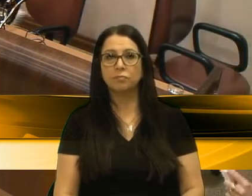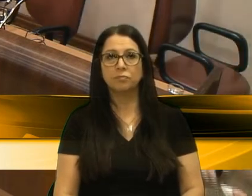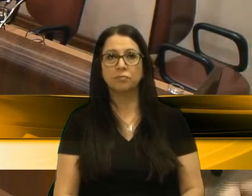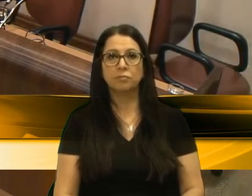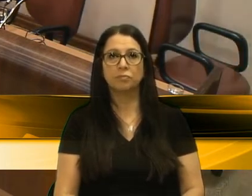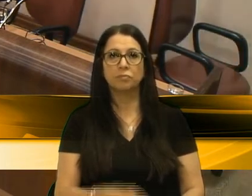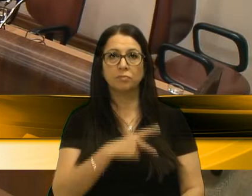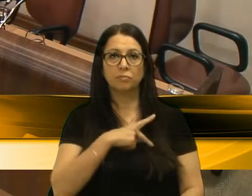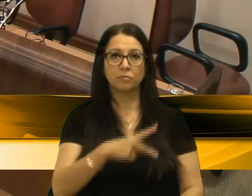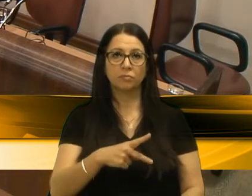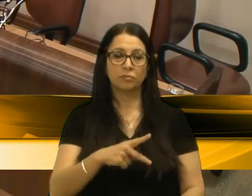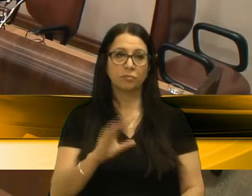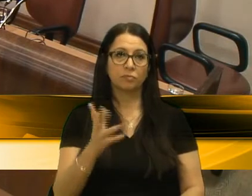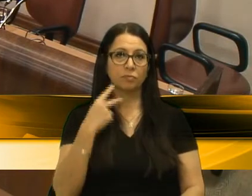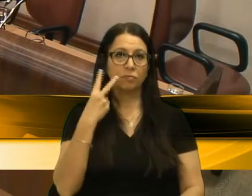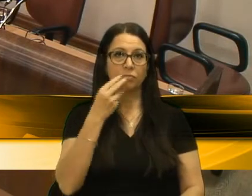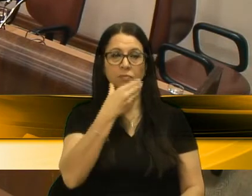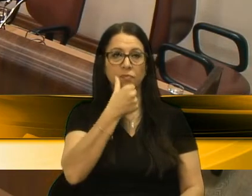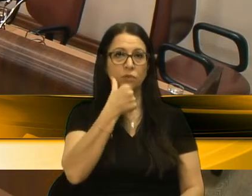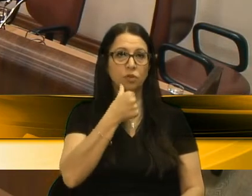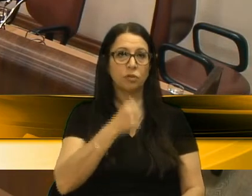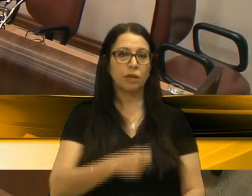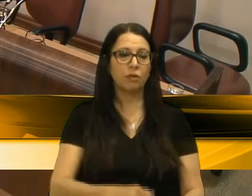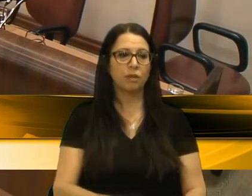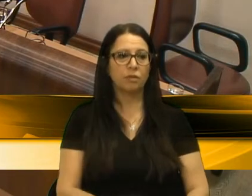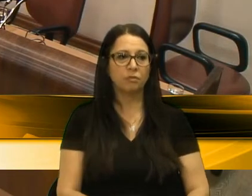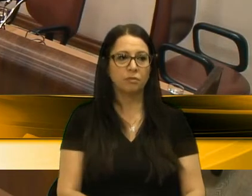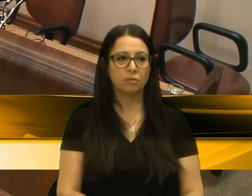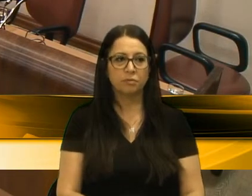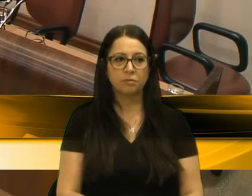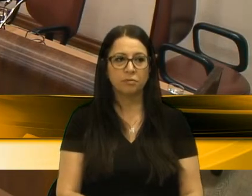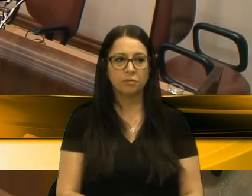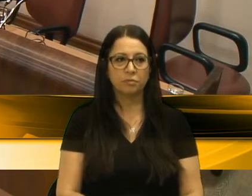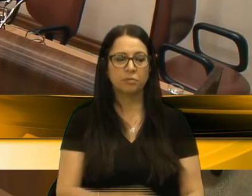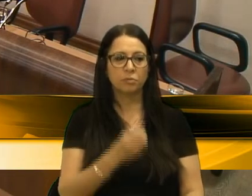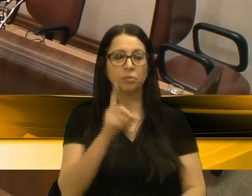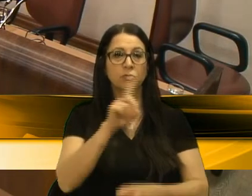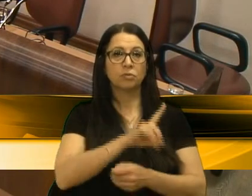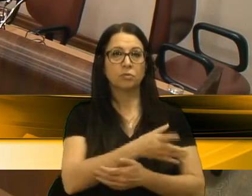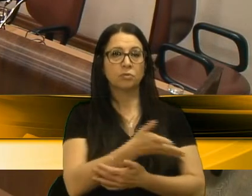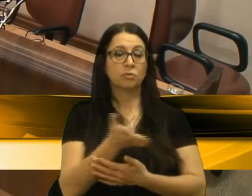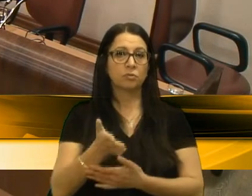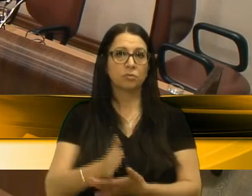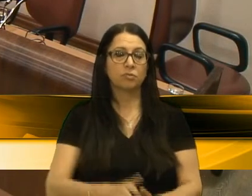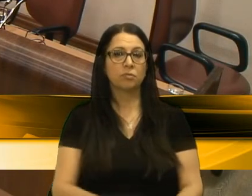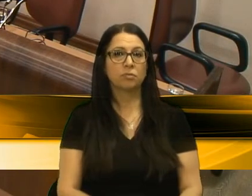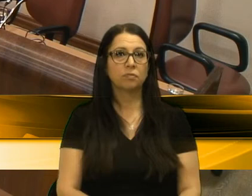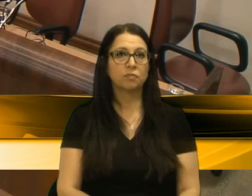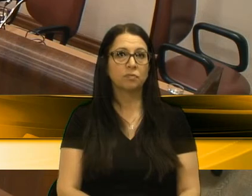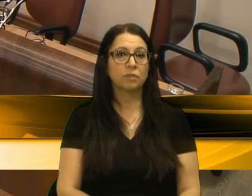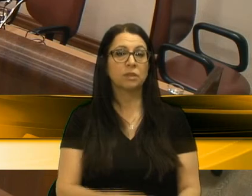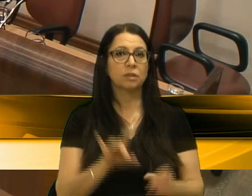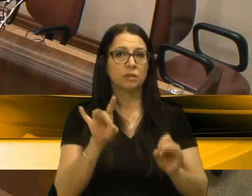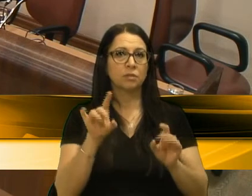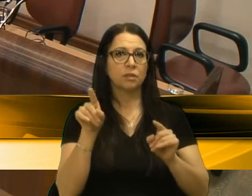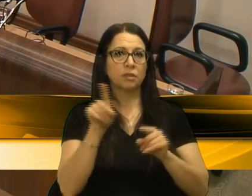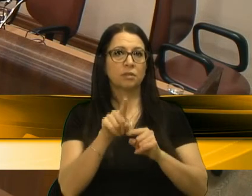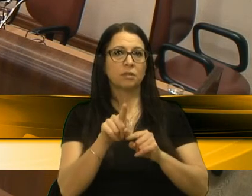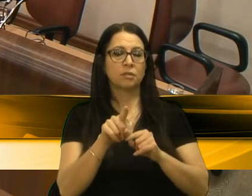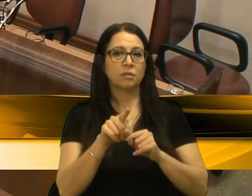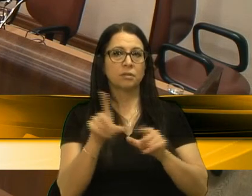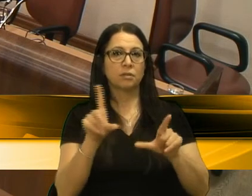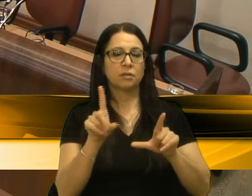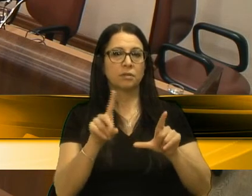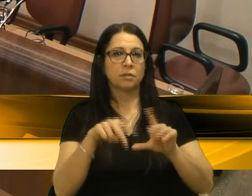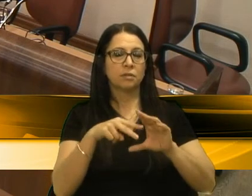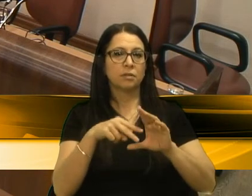Senhor presidente, senhoras e senhores vereadores, meu bom dia a todos, especialmente que nos assistem pela TV